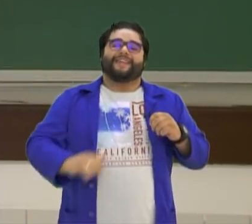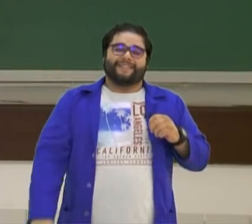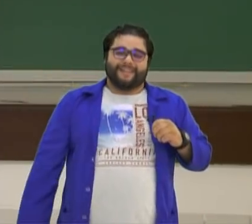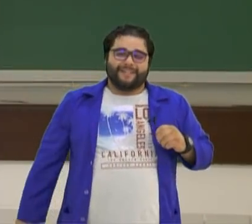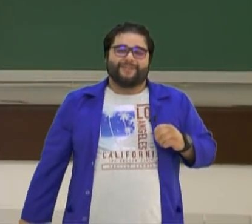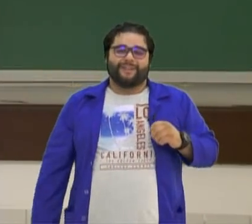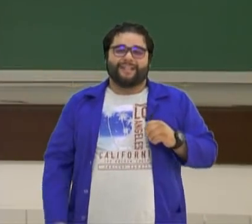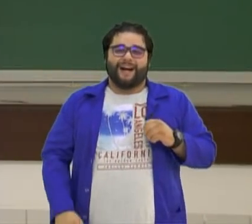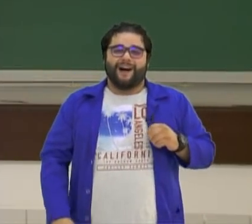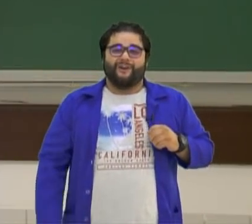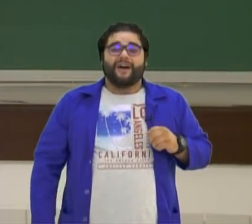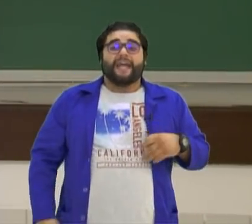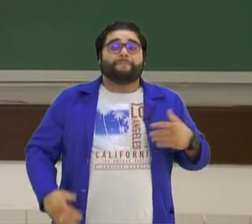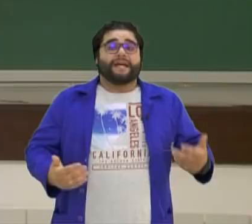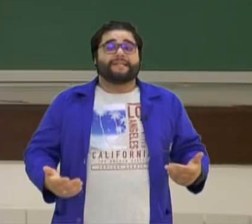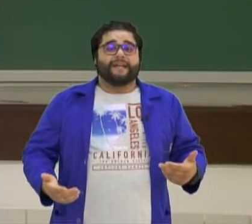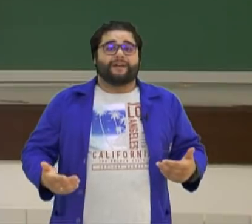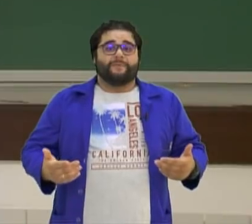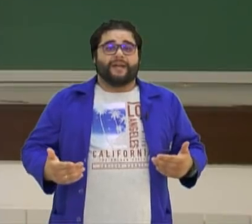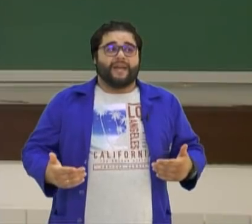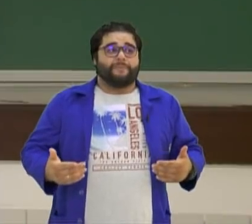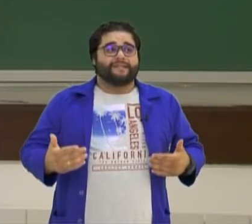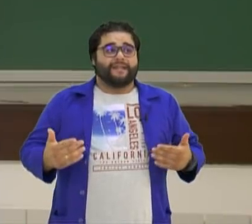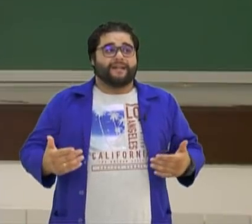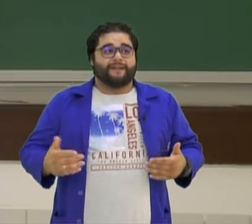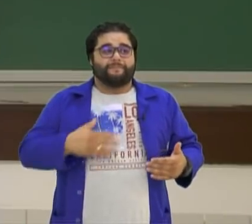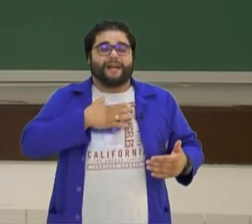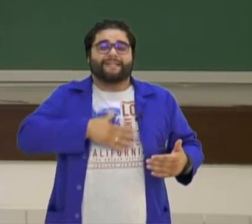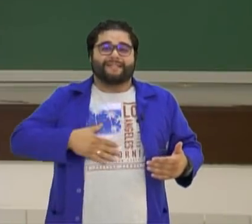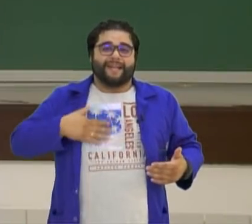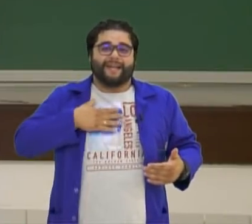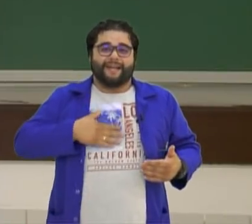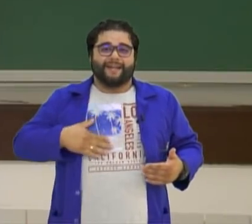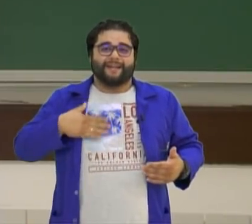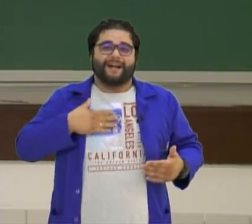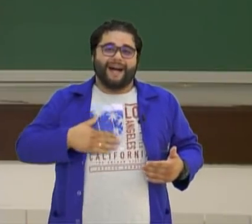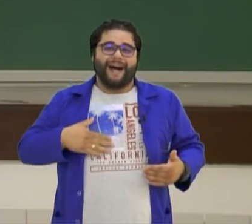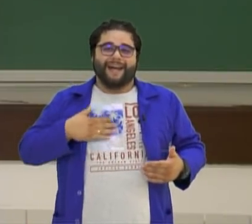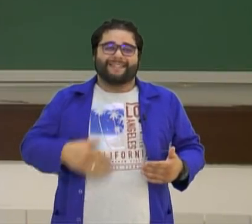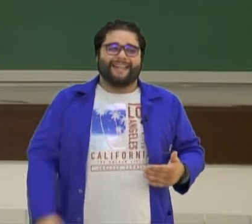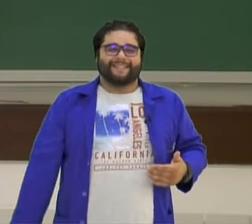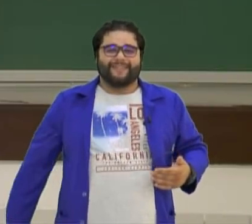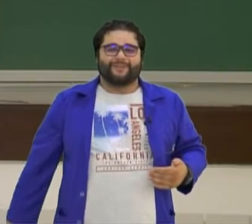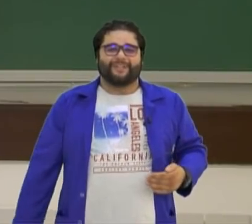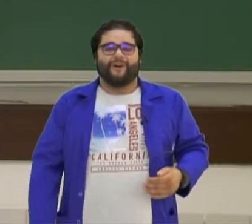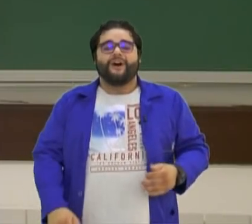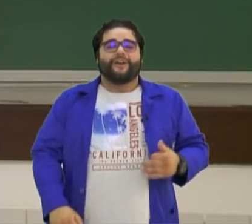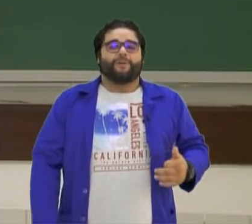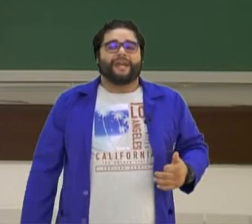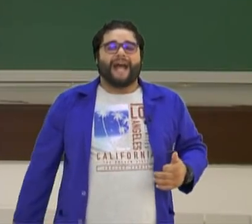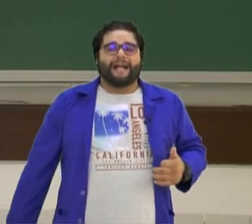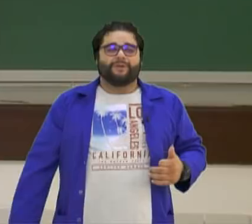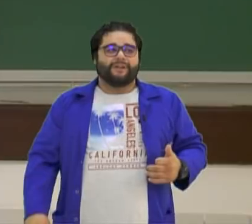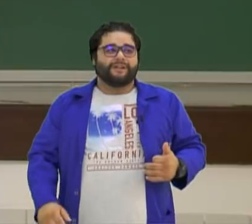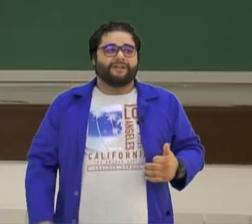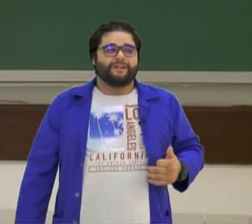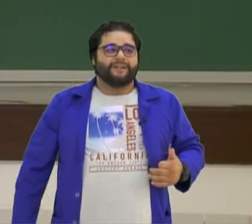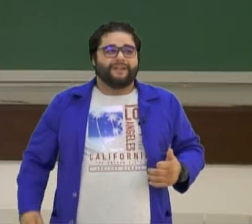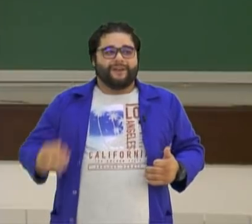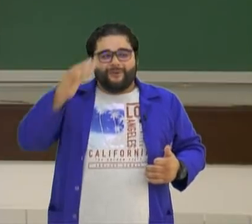tarde, sensacional. E prazer, como é que é prazer? Prazer, ah, sensacional. E